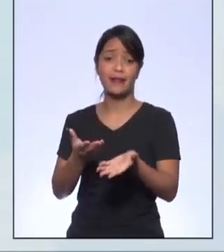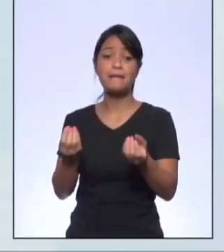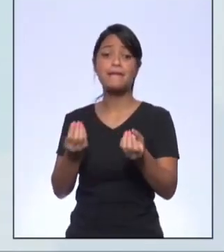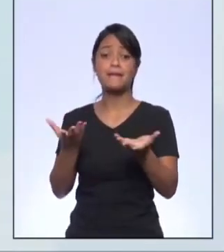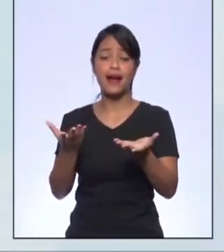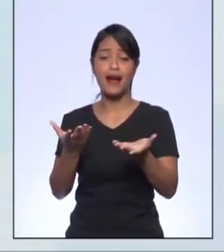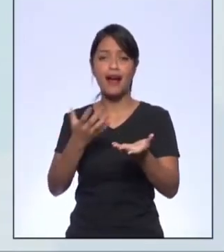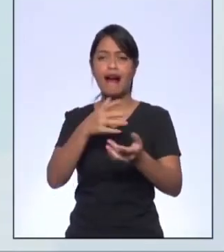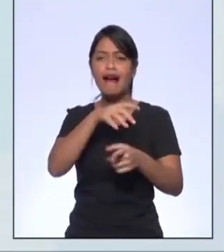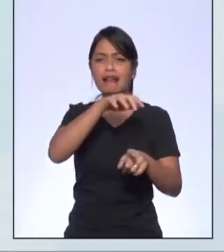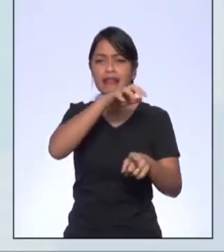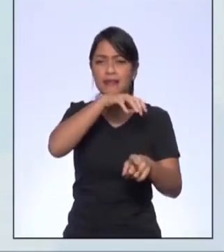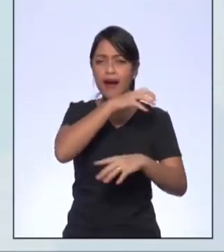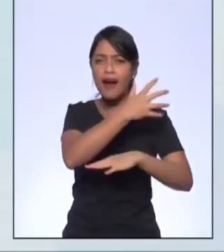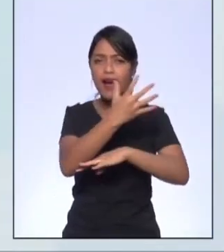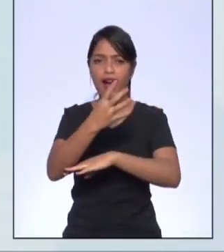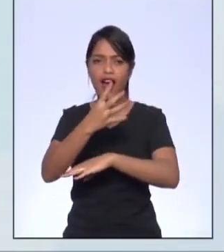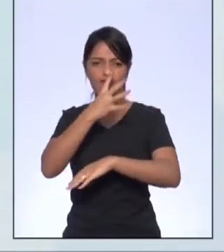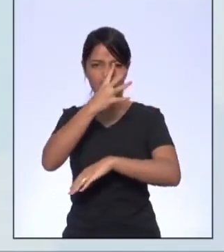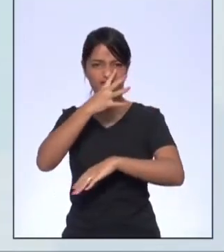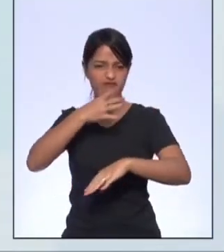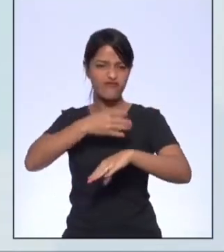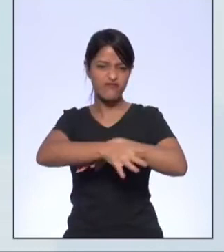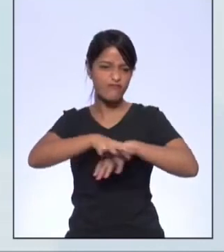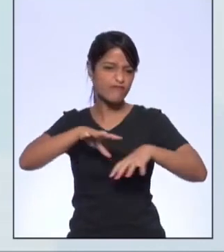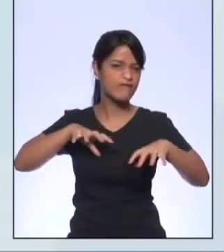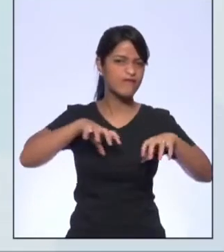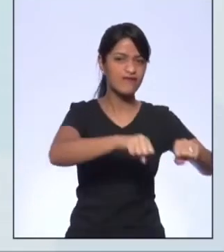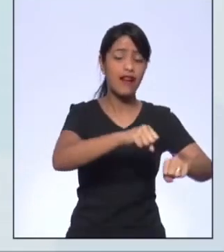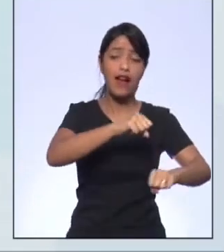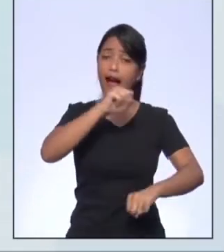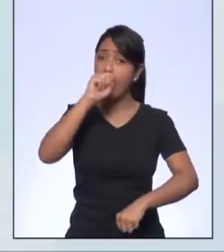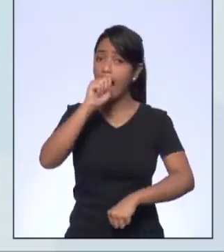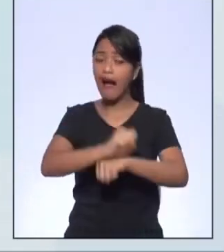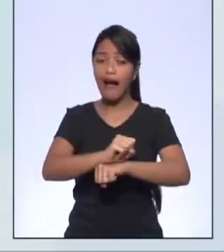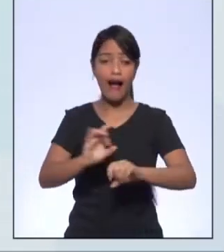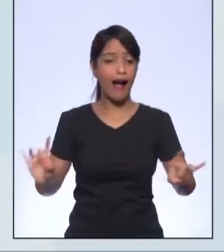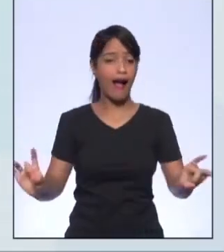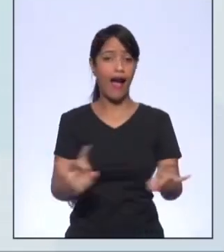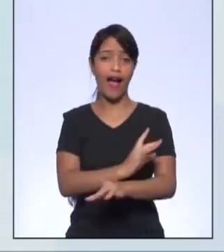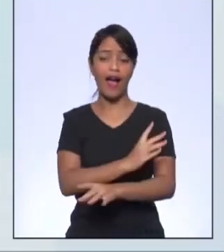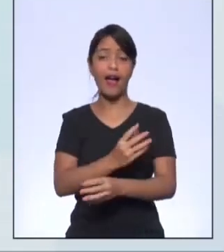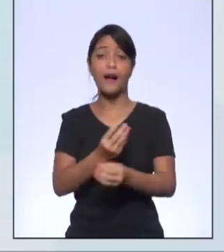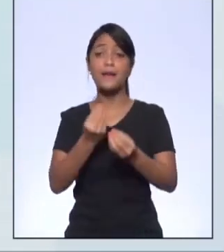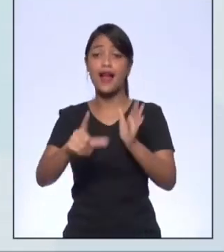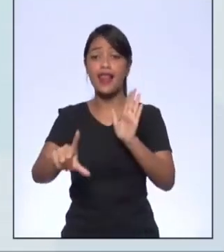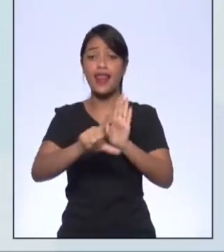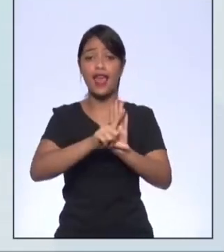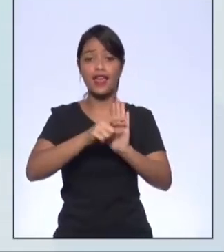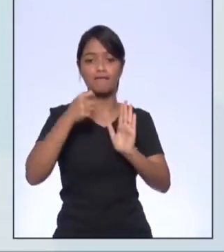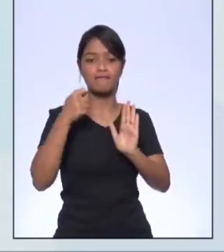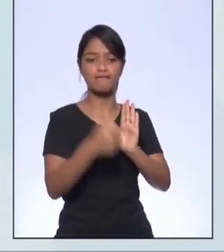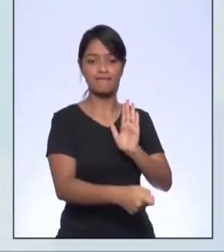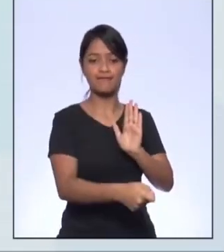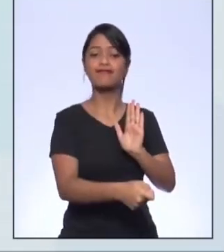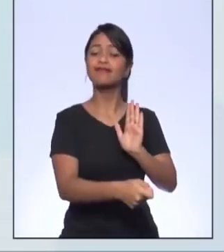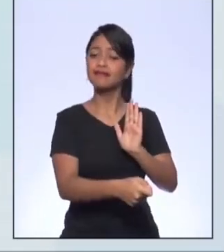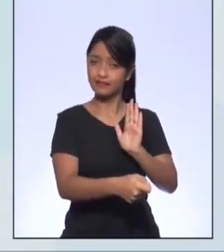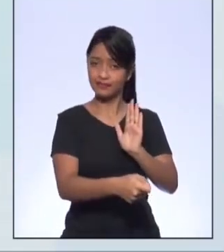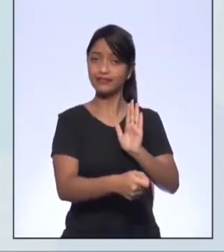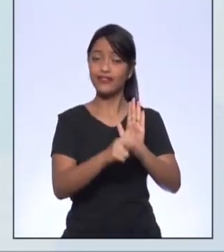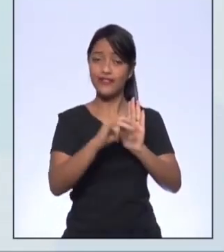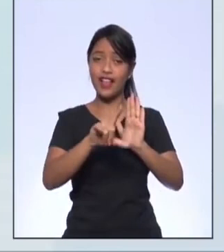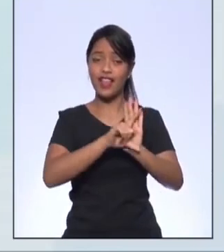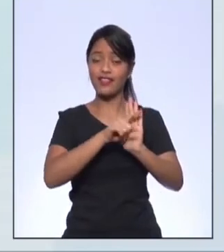com a captura desses animais, recrudescendo na aplicação da lei de crime inafiançável aos que praticam